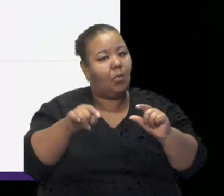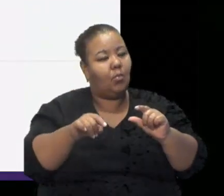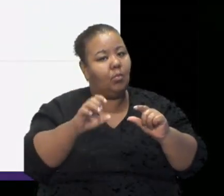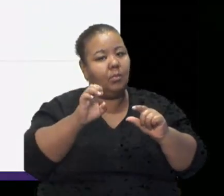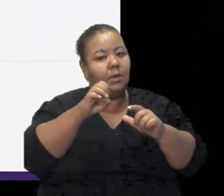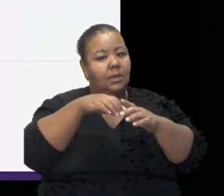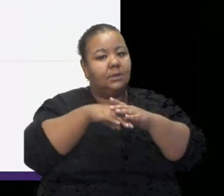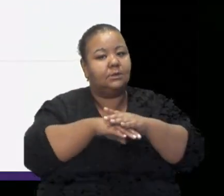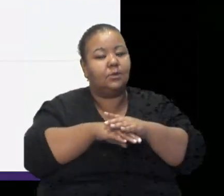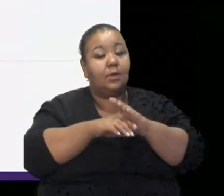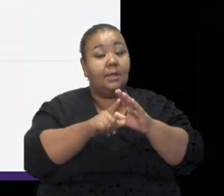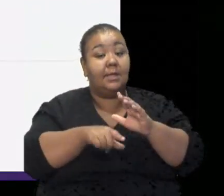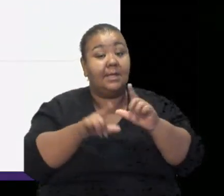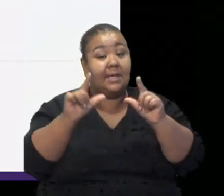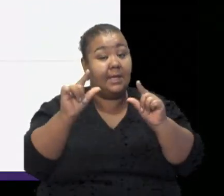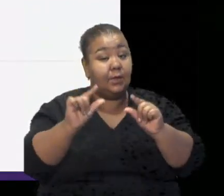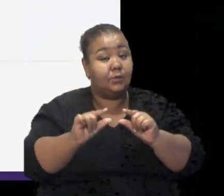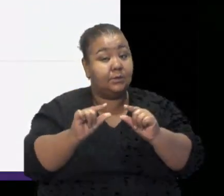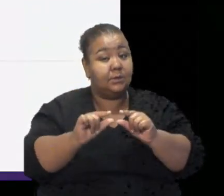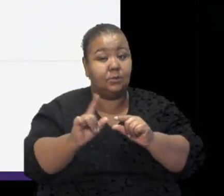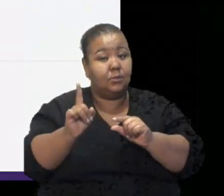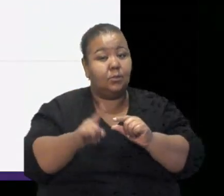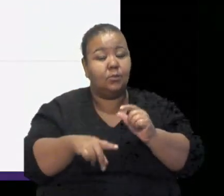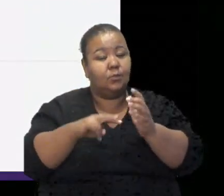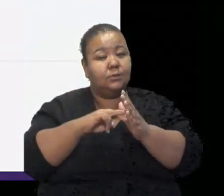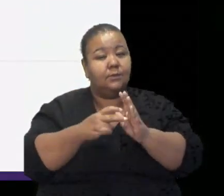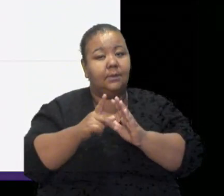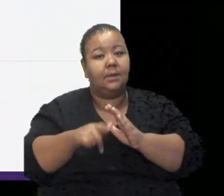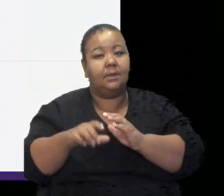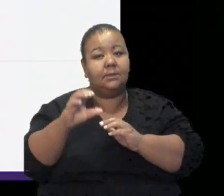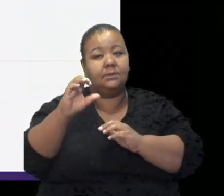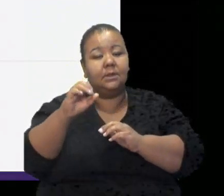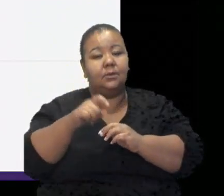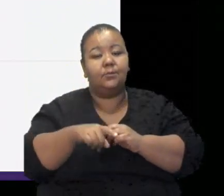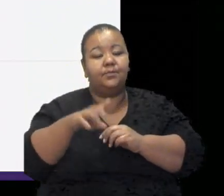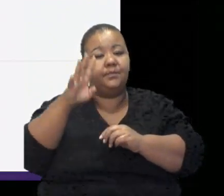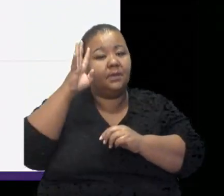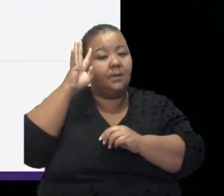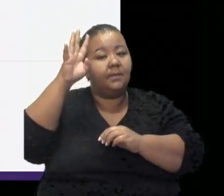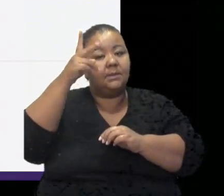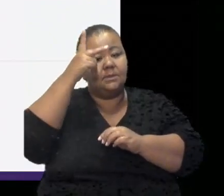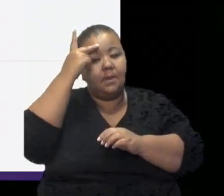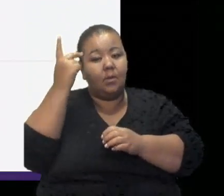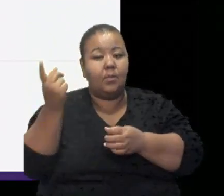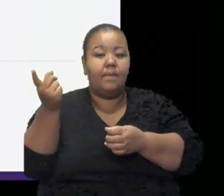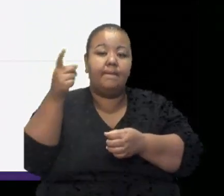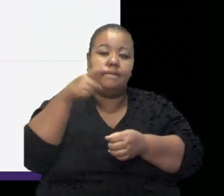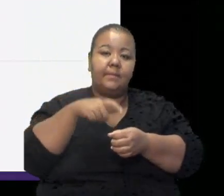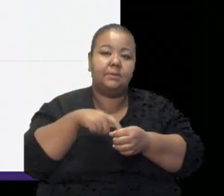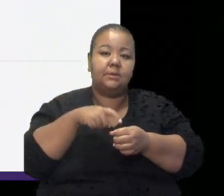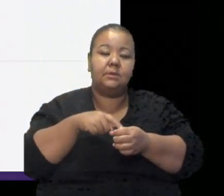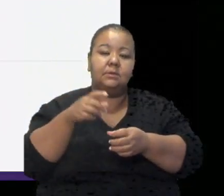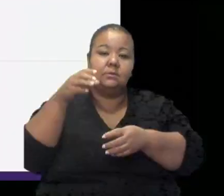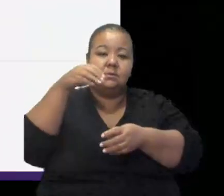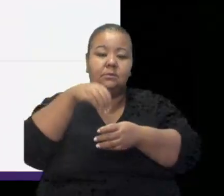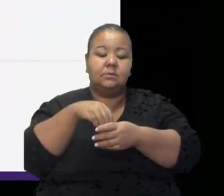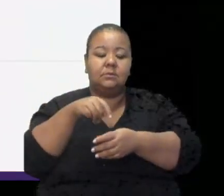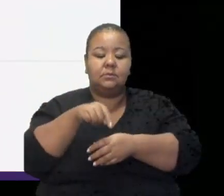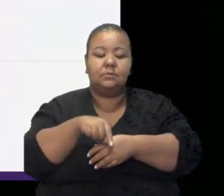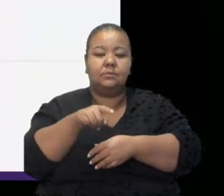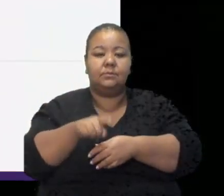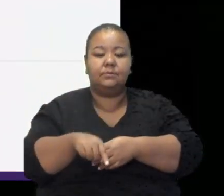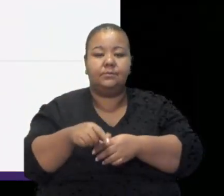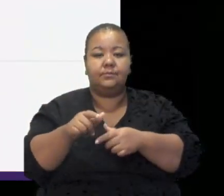não é sinônimo de zero, mas sim de gerenciamento de estoque, e os principais parceiros dentro